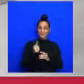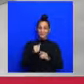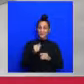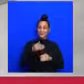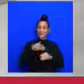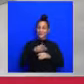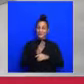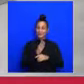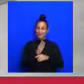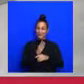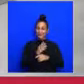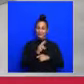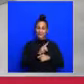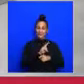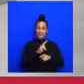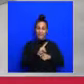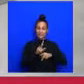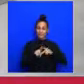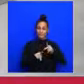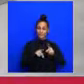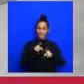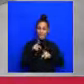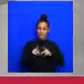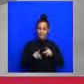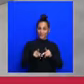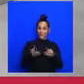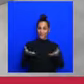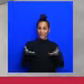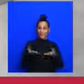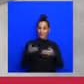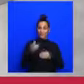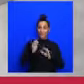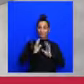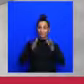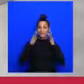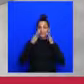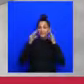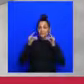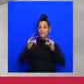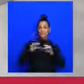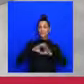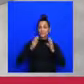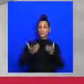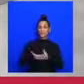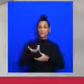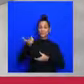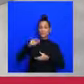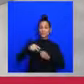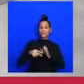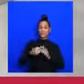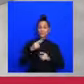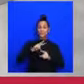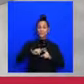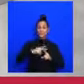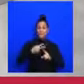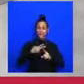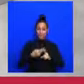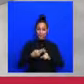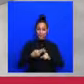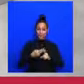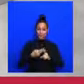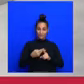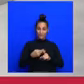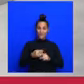sorteio realizado, validado por nossas auditoras populares. Agora, conforme explicamos, o Globo será reabastecido para o segundo sorteio da dupla